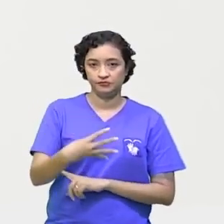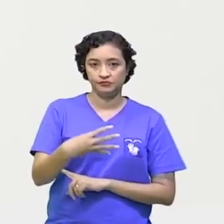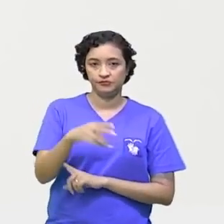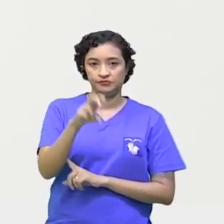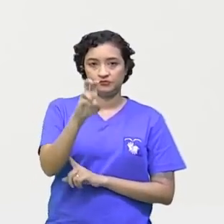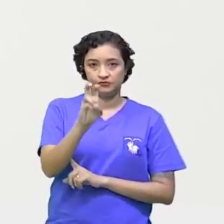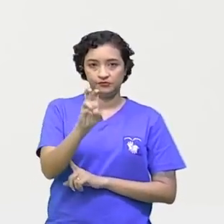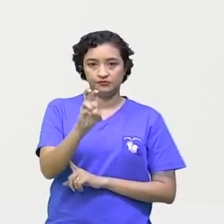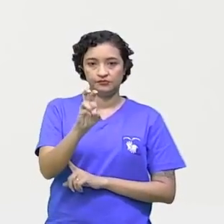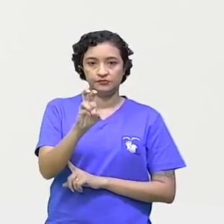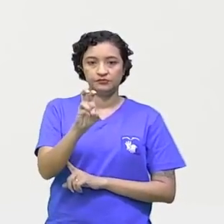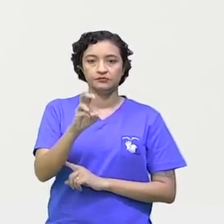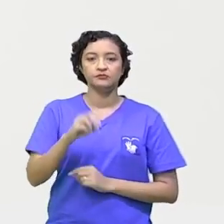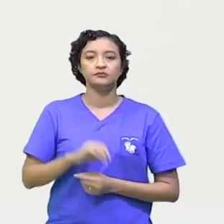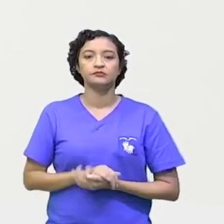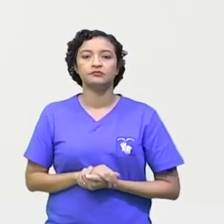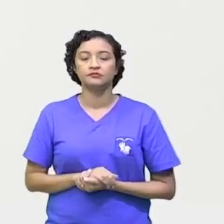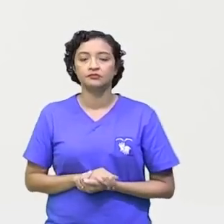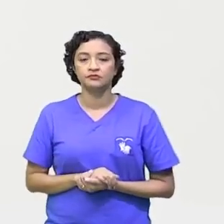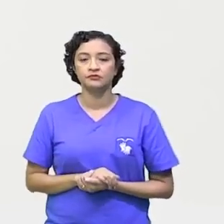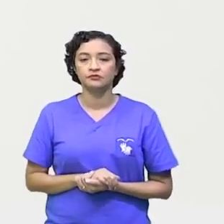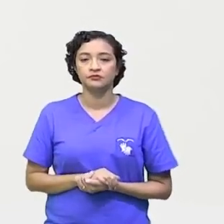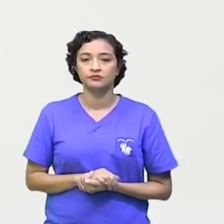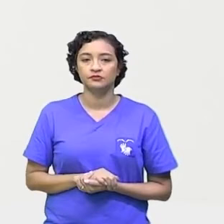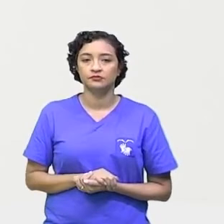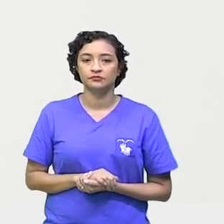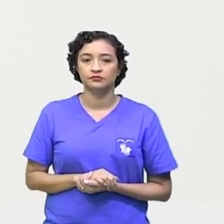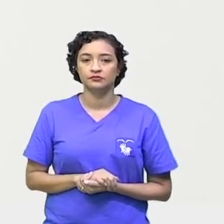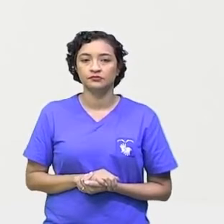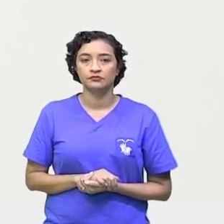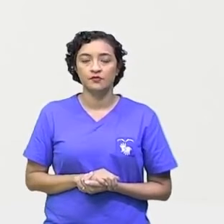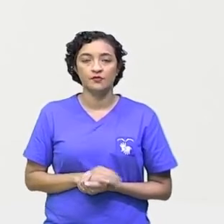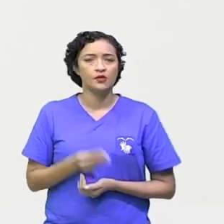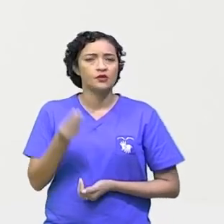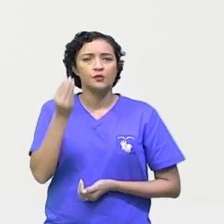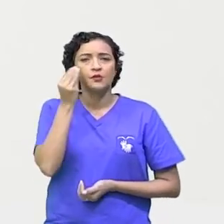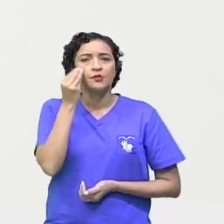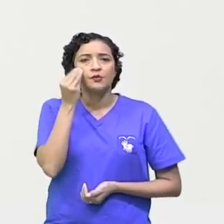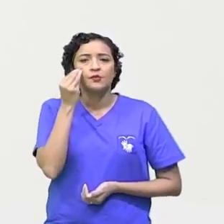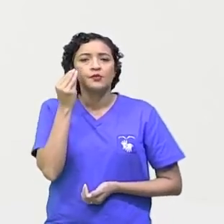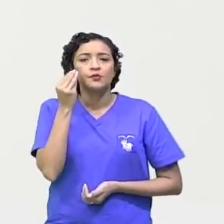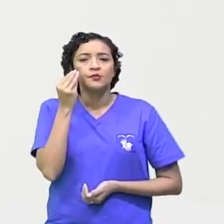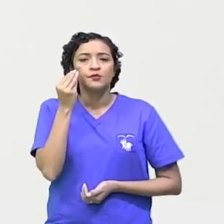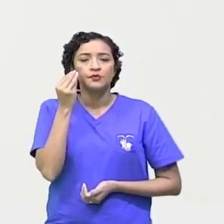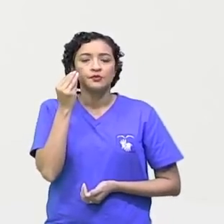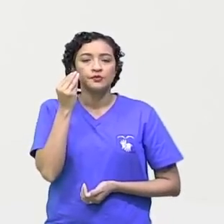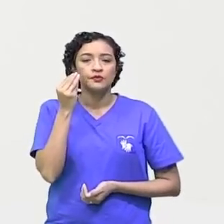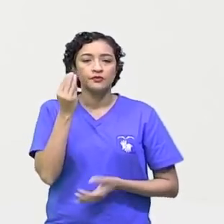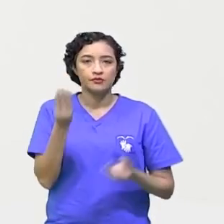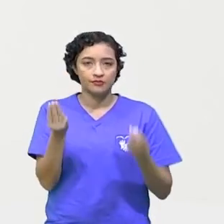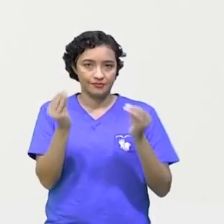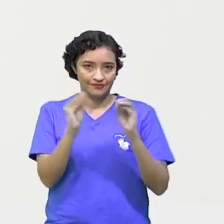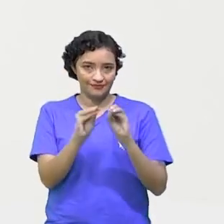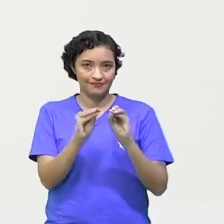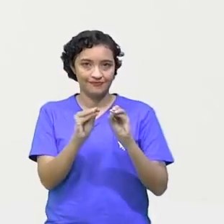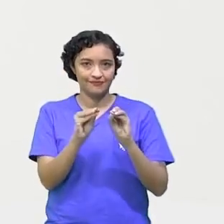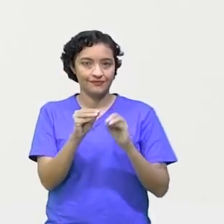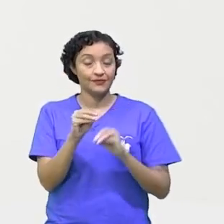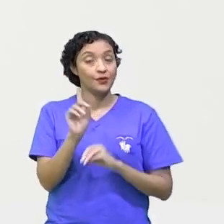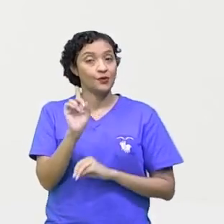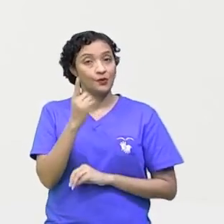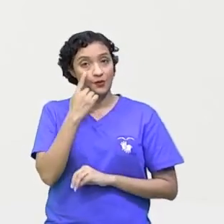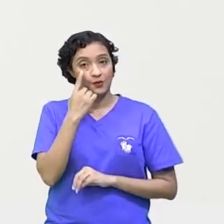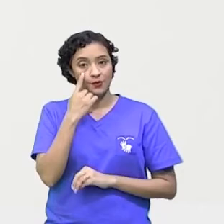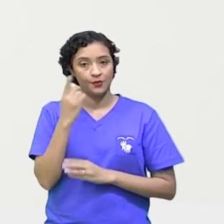e 5 centímetros. Vamos colocar essas dimensões aqui, tá certo? Então, olha